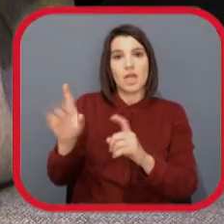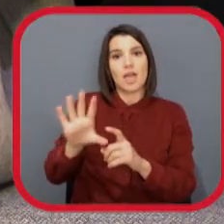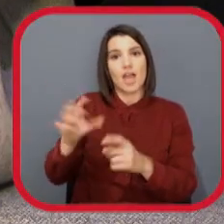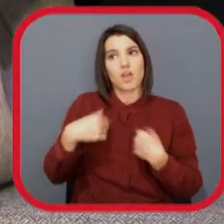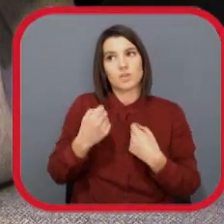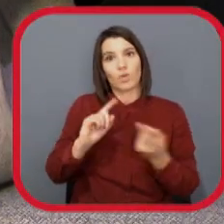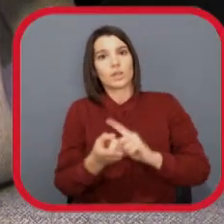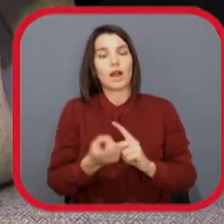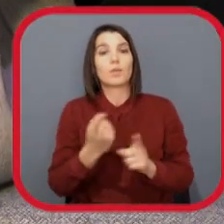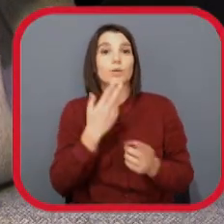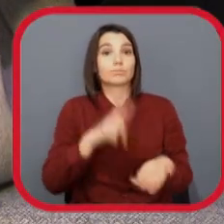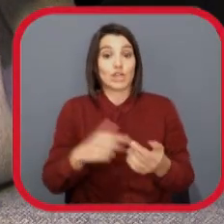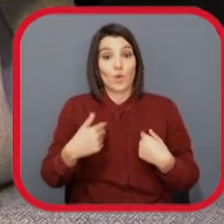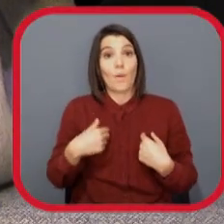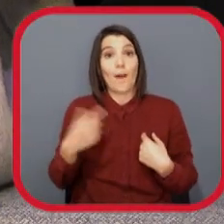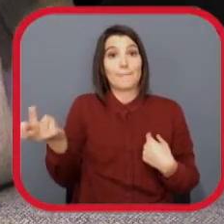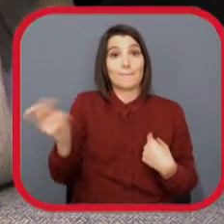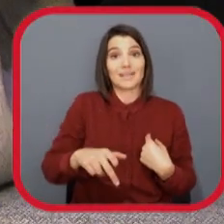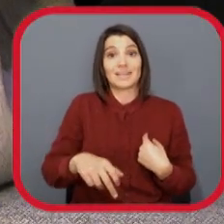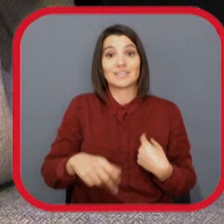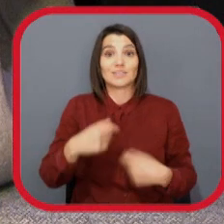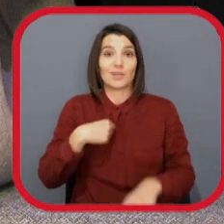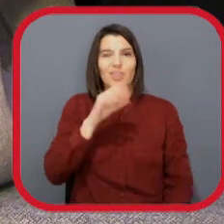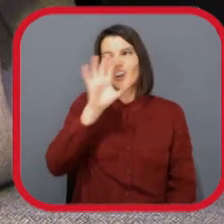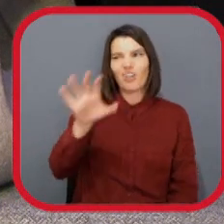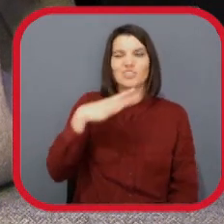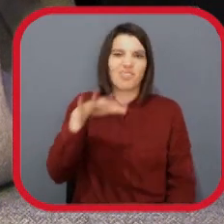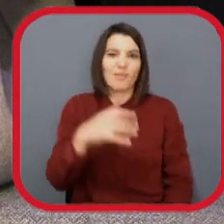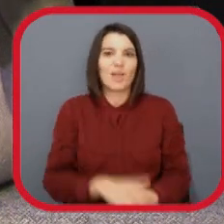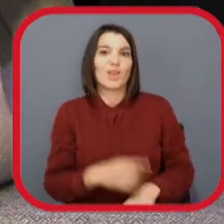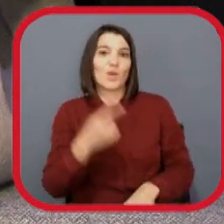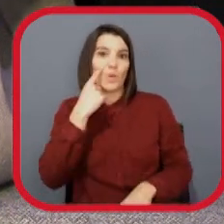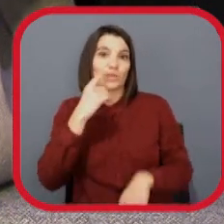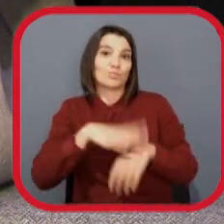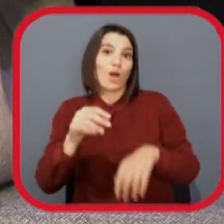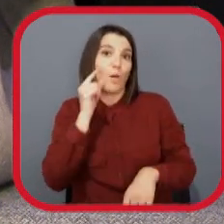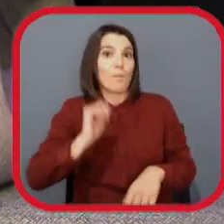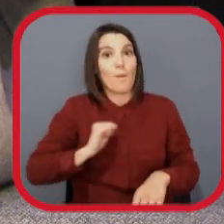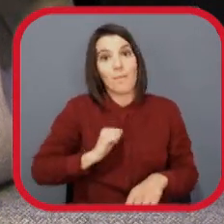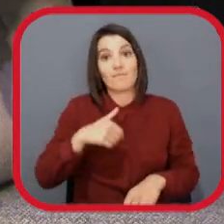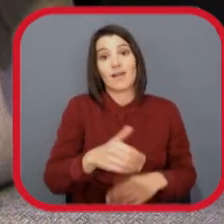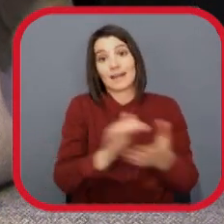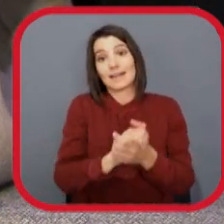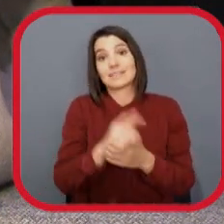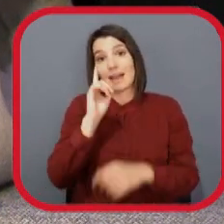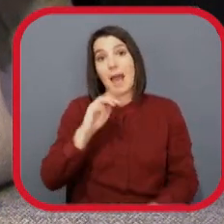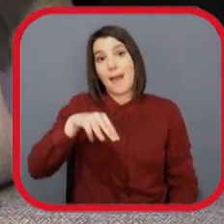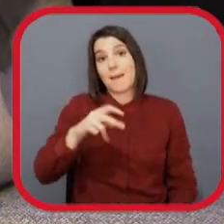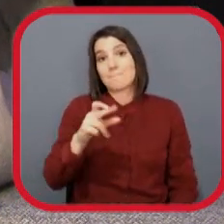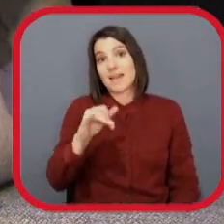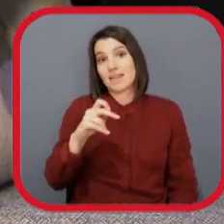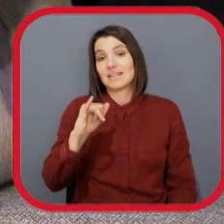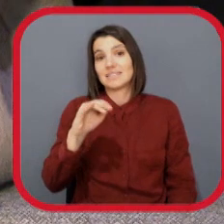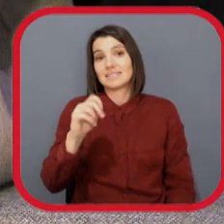ao que a família a família Lopes, porque a verdade é que quando eu apareço eu gozo muito com a família deles, conheço-os por causa do meu pai,